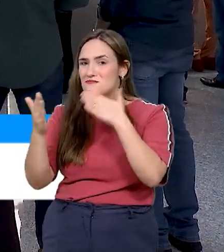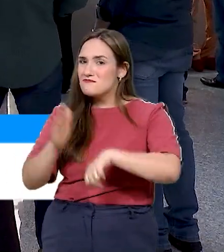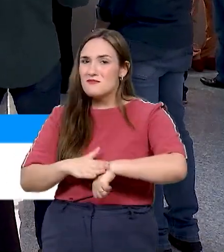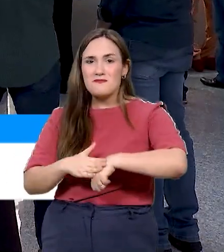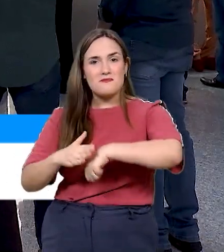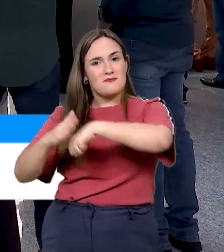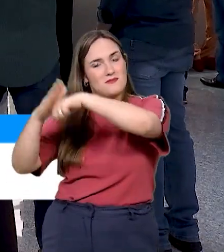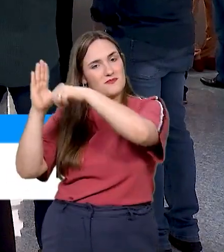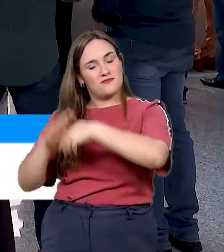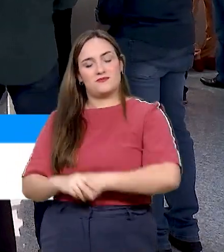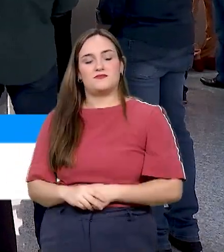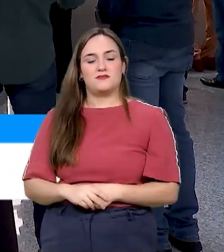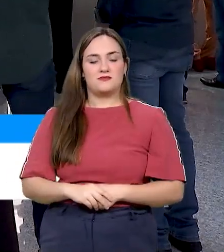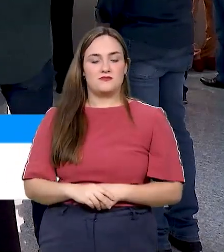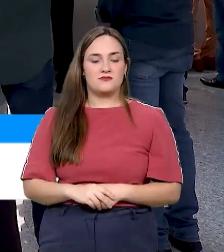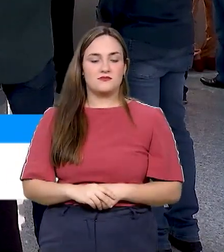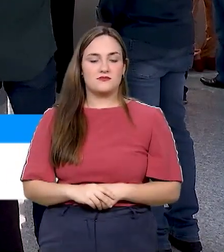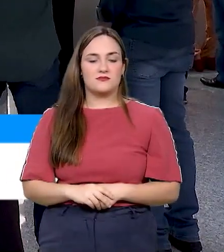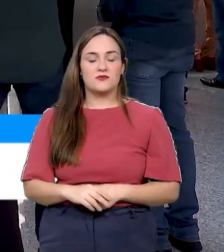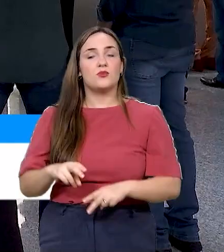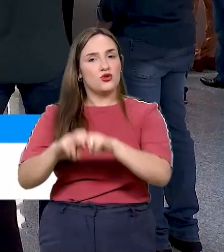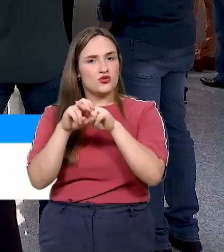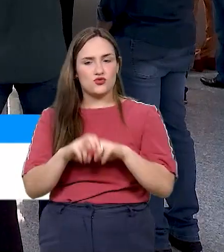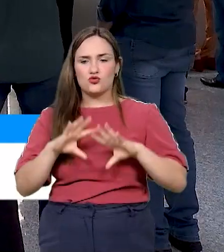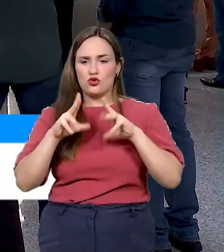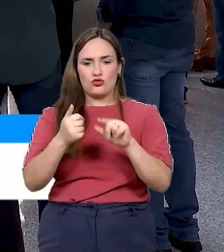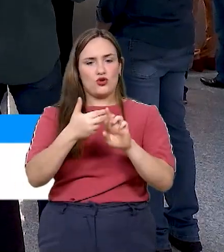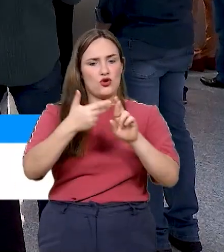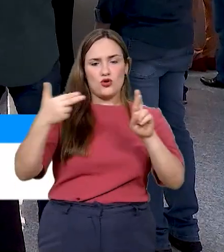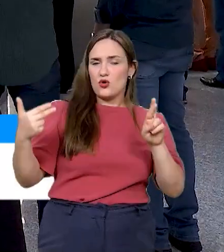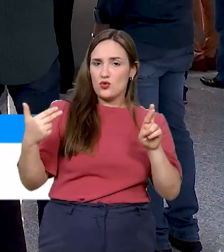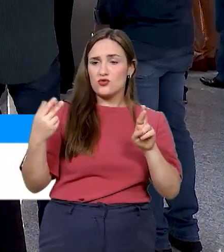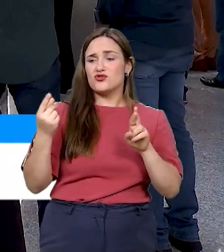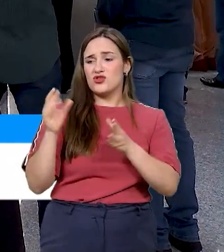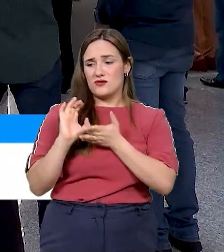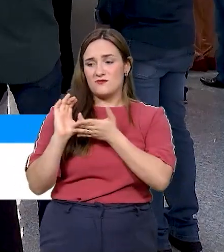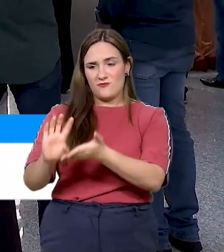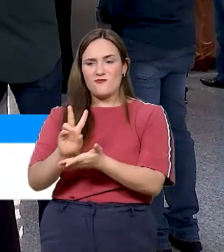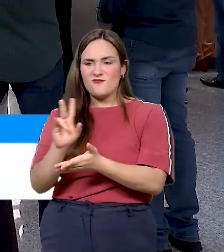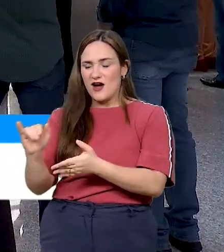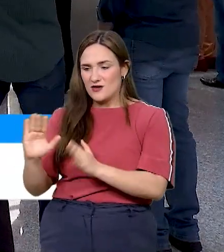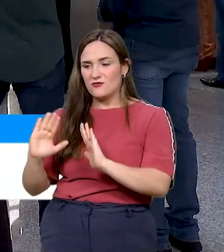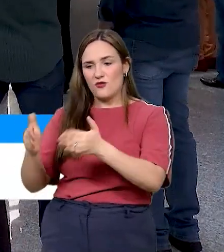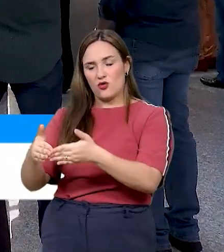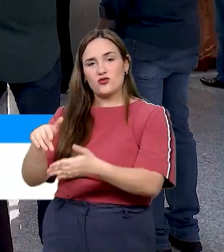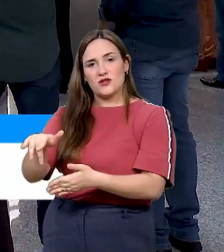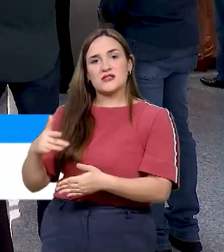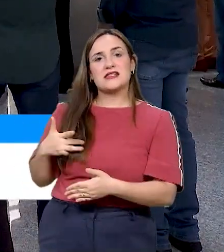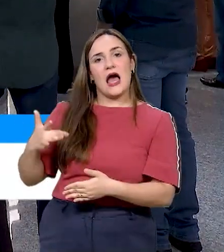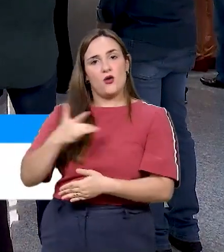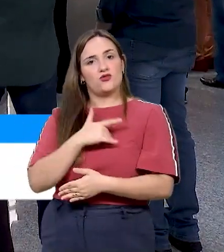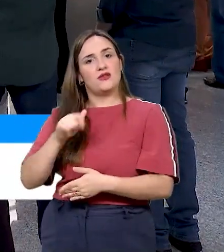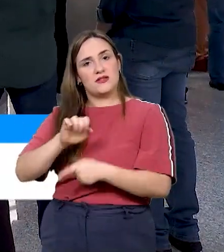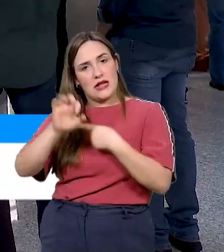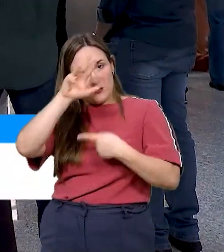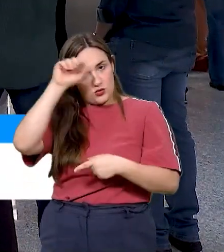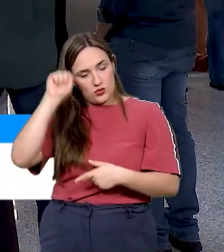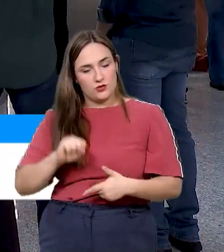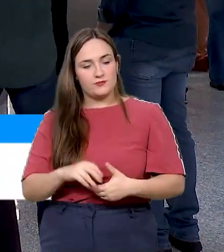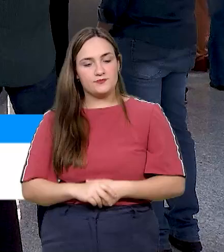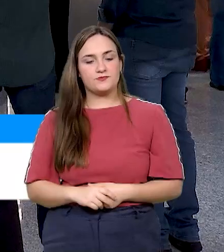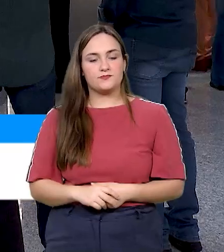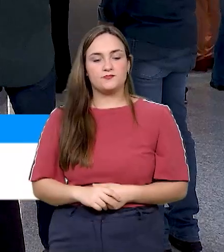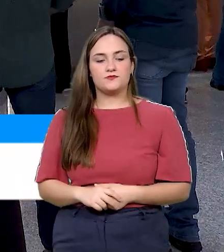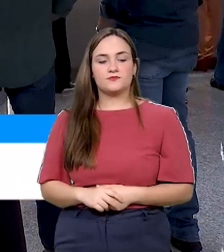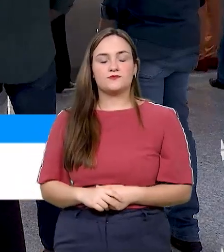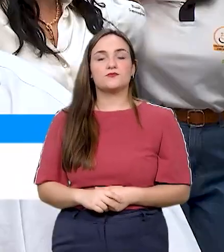que mais recebemos aí pedidos, né? Então praticamente todo o recurso nosso das emendas serão aplicados na área da